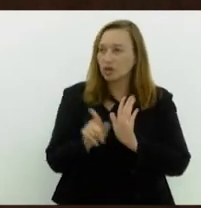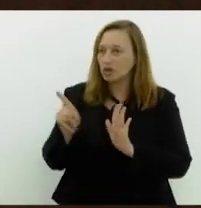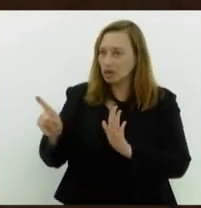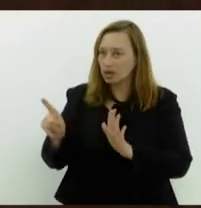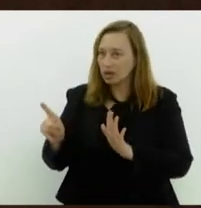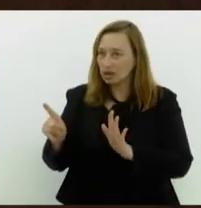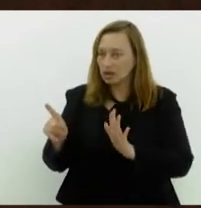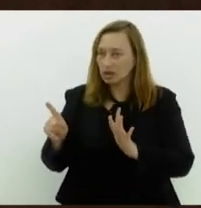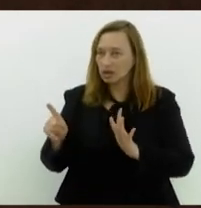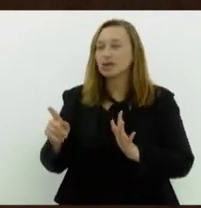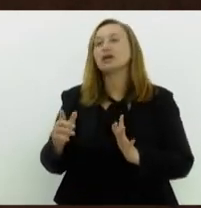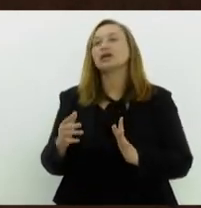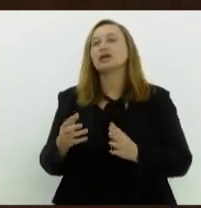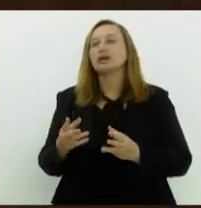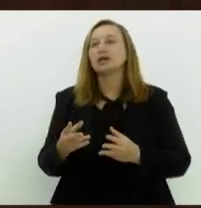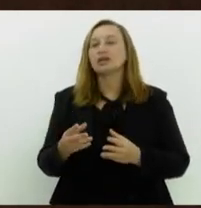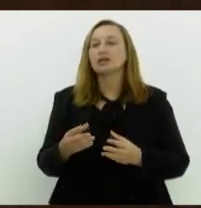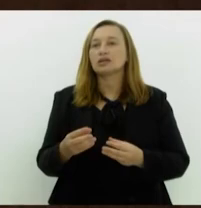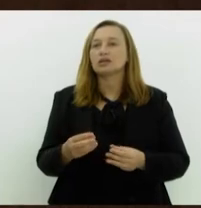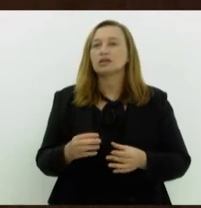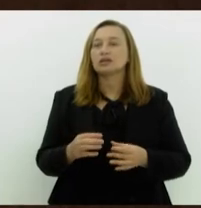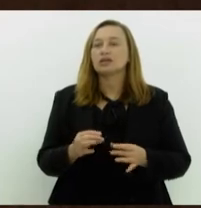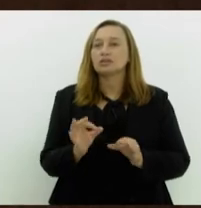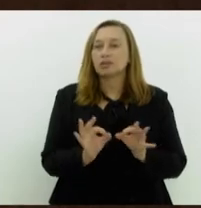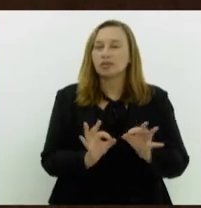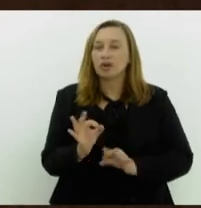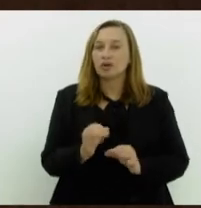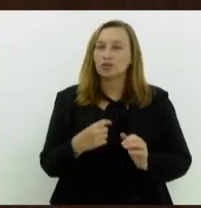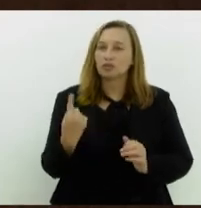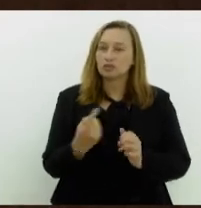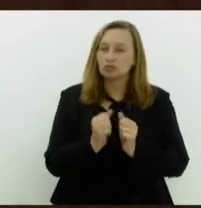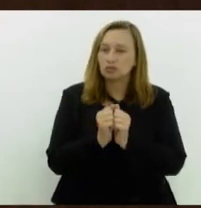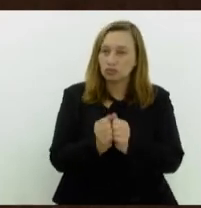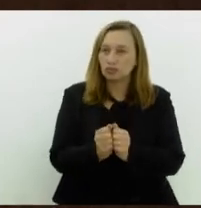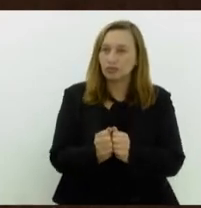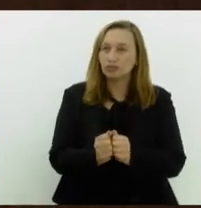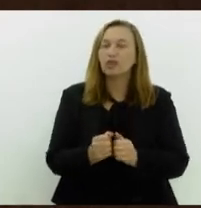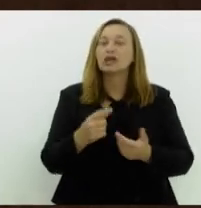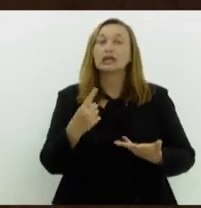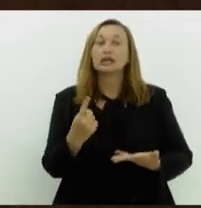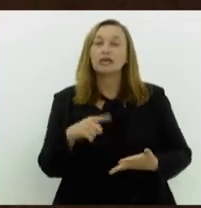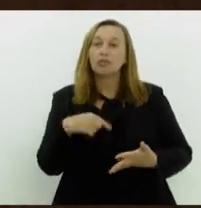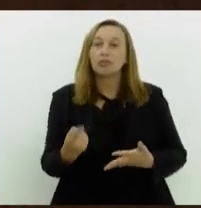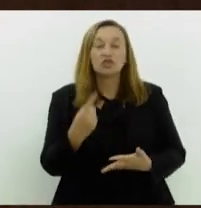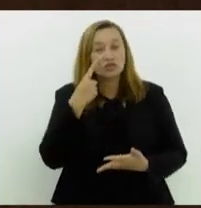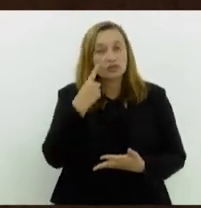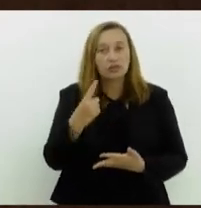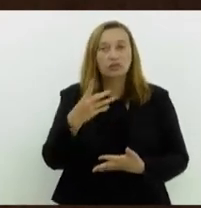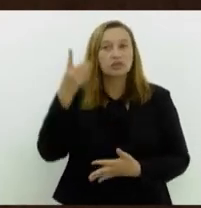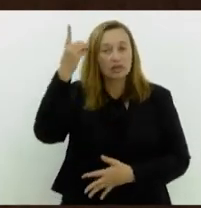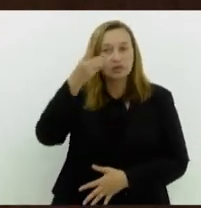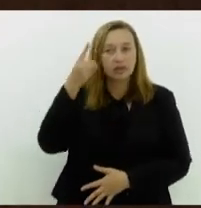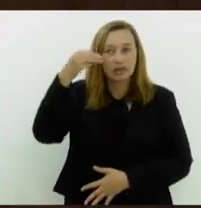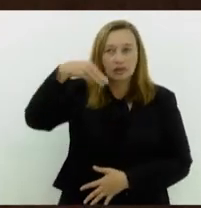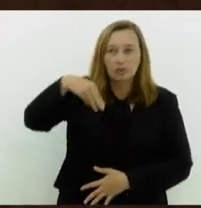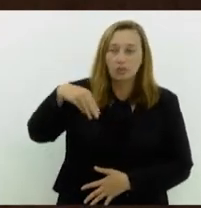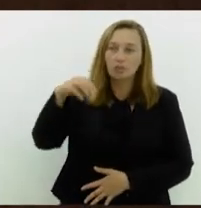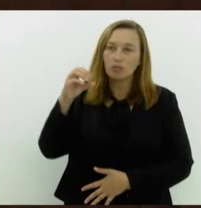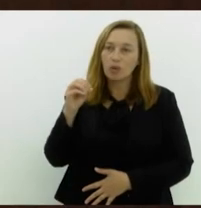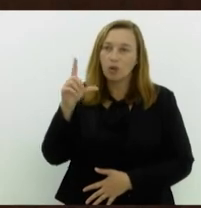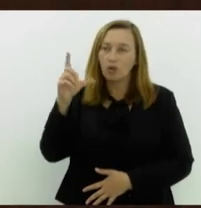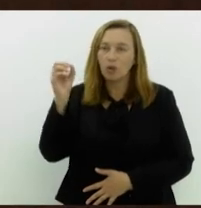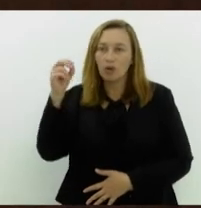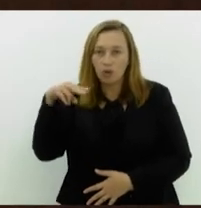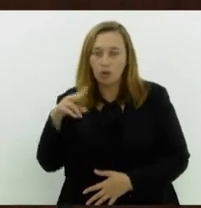generosamente, concedeu, a gente elaborou. No meio do caminho, a gente viu que o deputado Molon, lá atrás, tinha